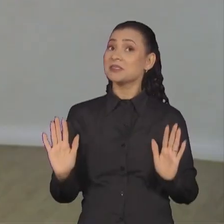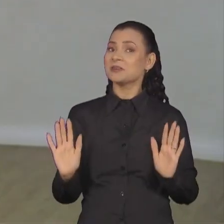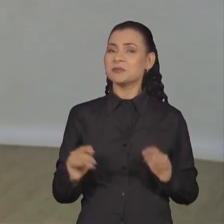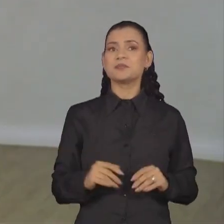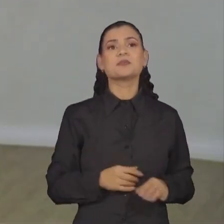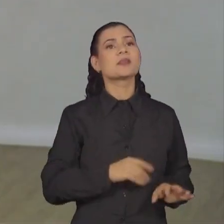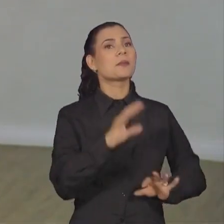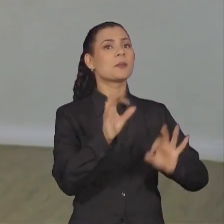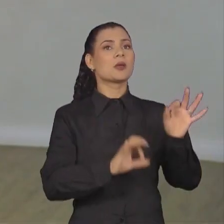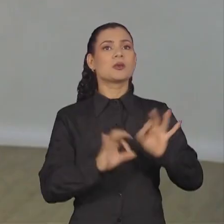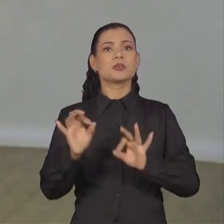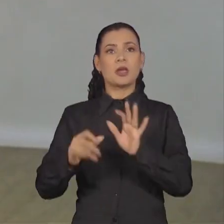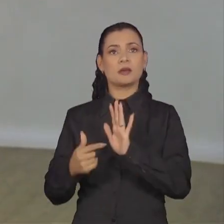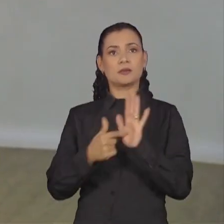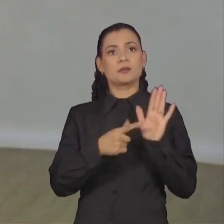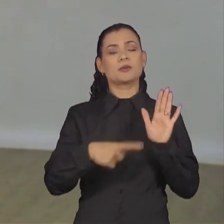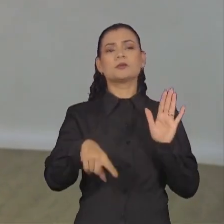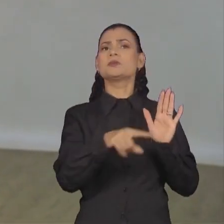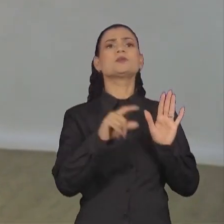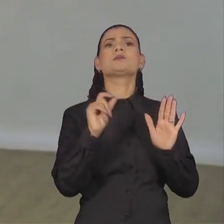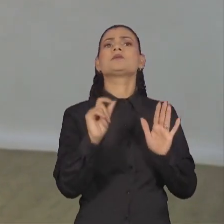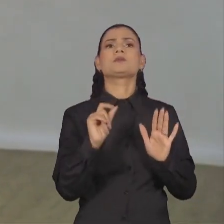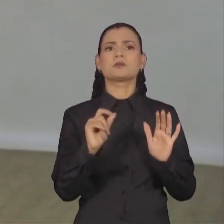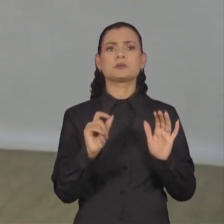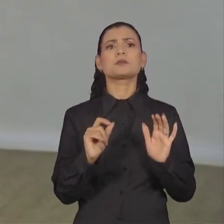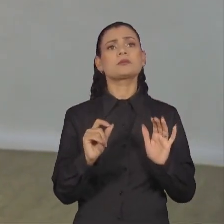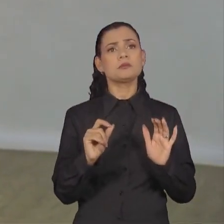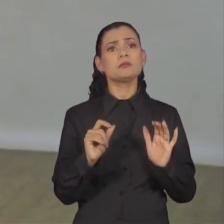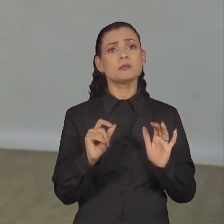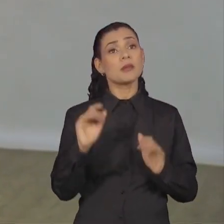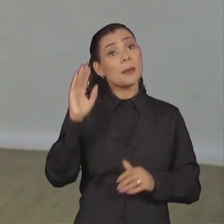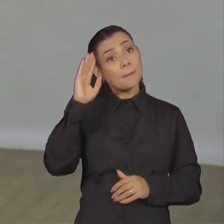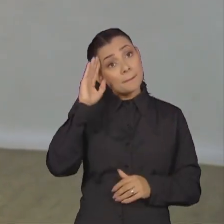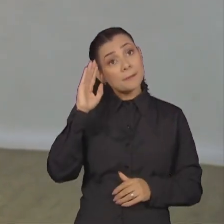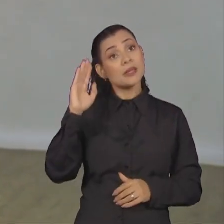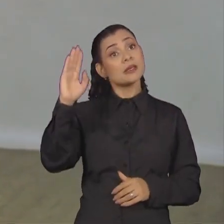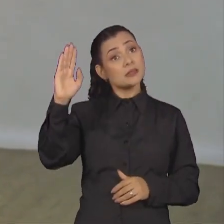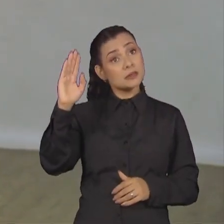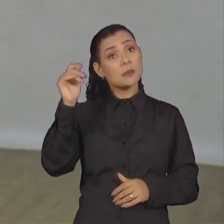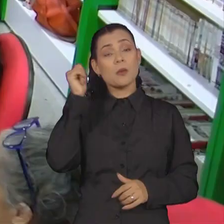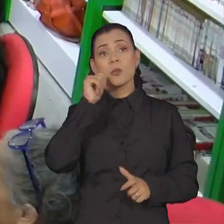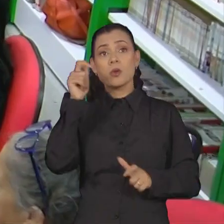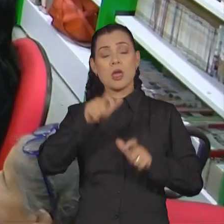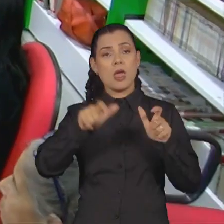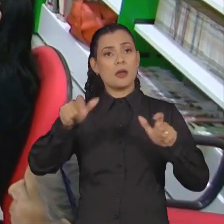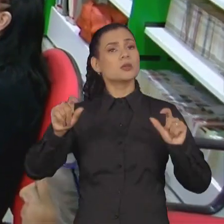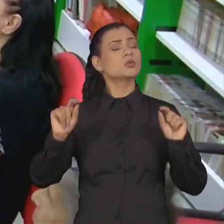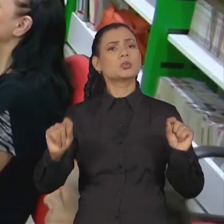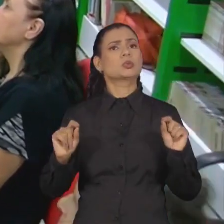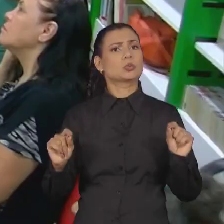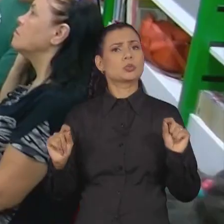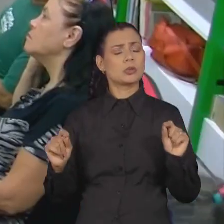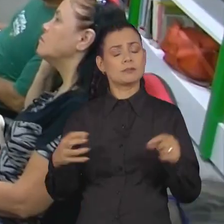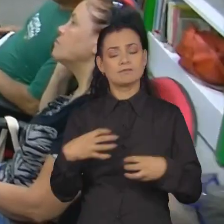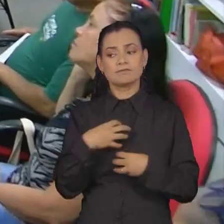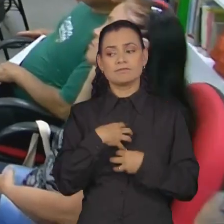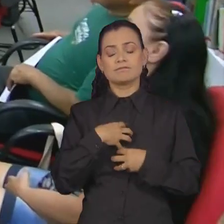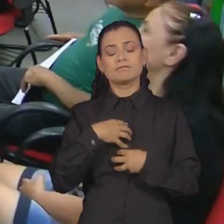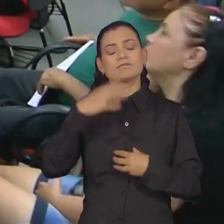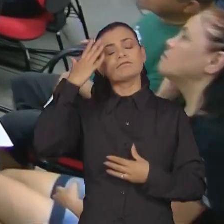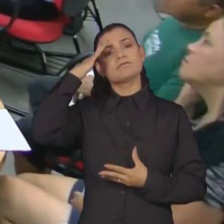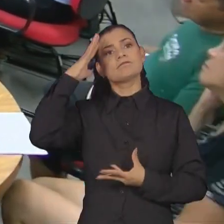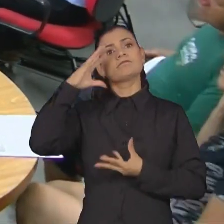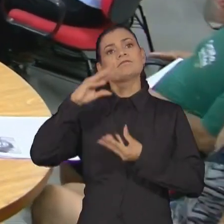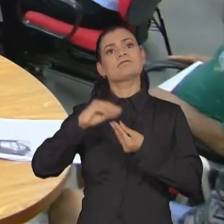Esse projeto, ele trouxe, principalmente para as mulheres, o entendimento